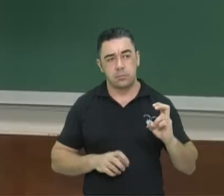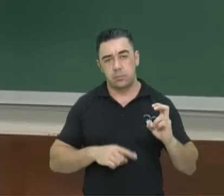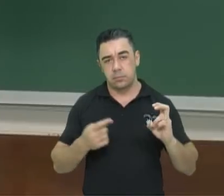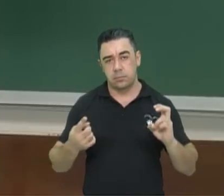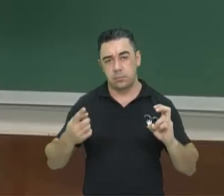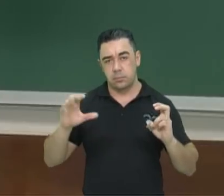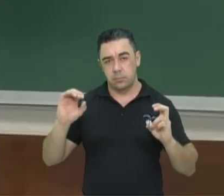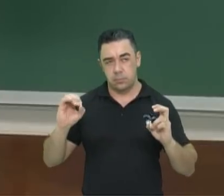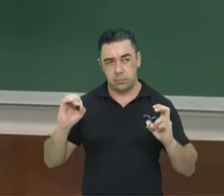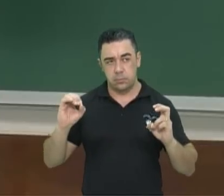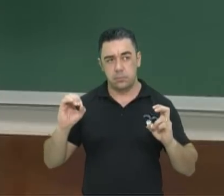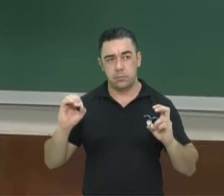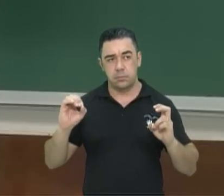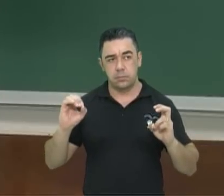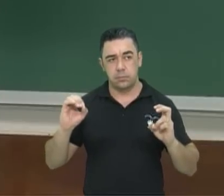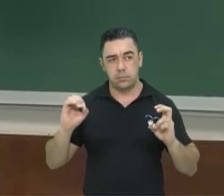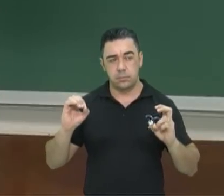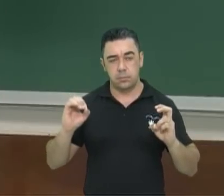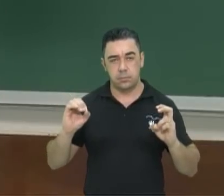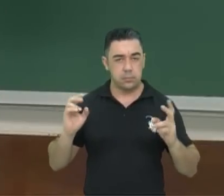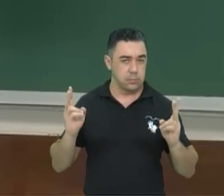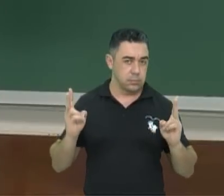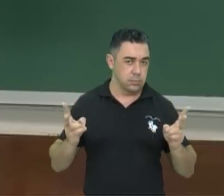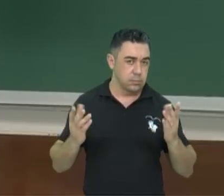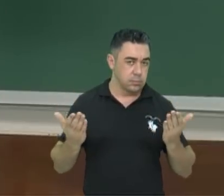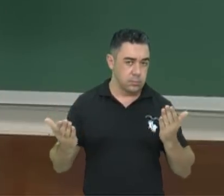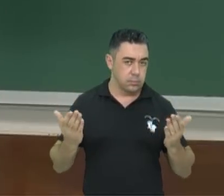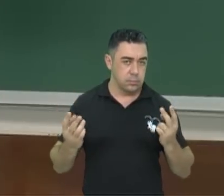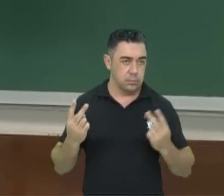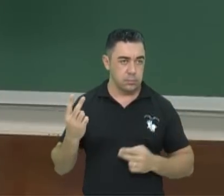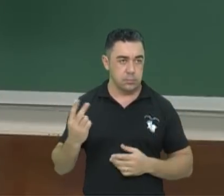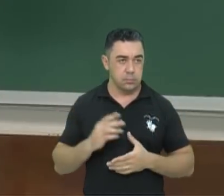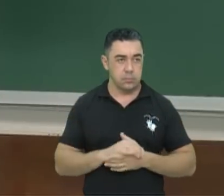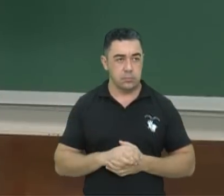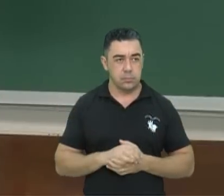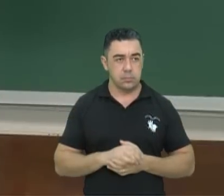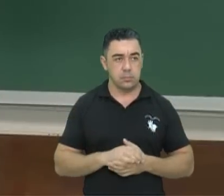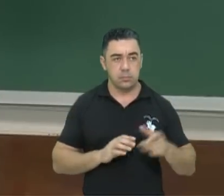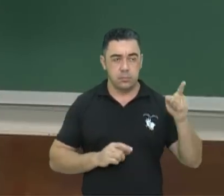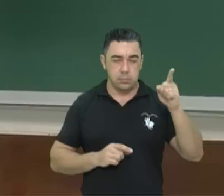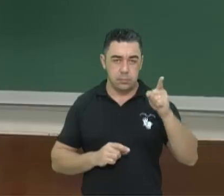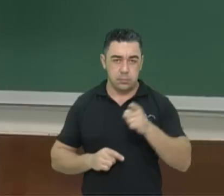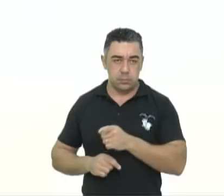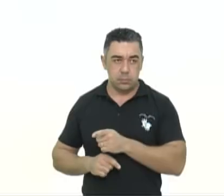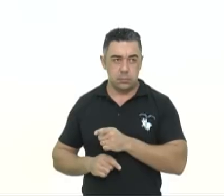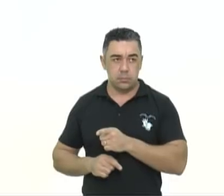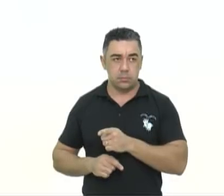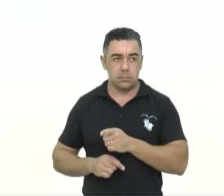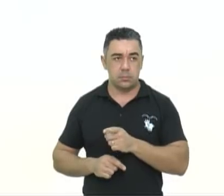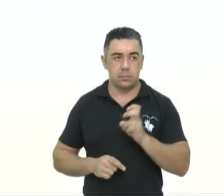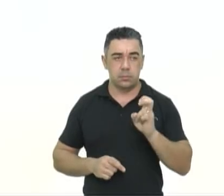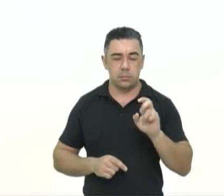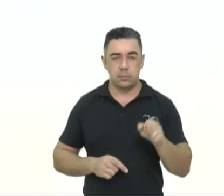neste lado 10. Razão de proporção, 2. No lado CB,